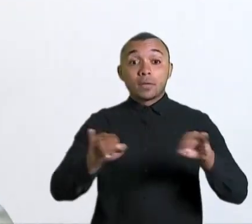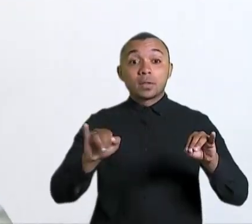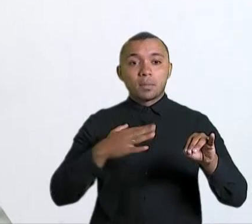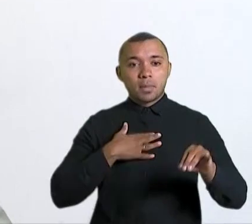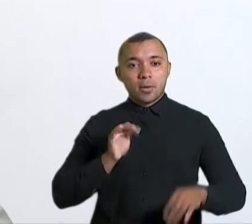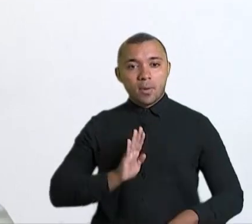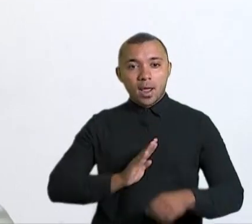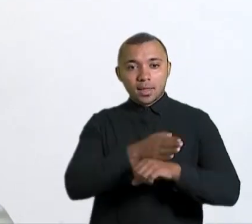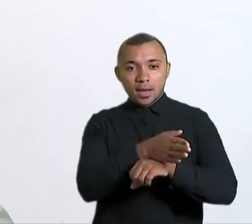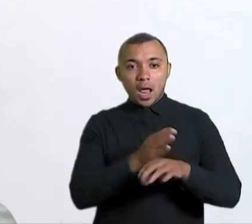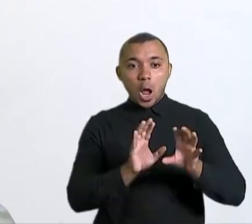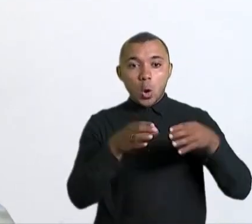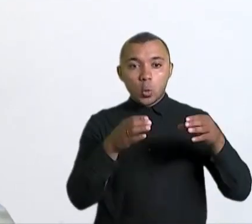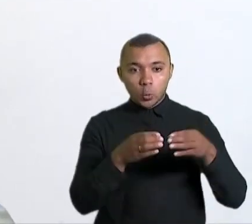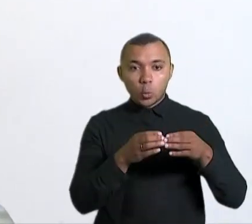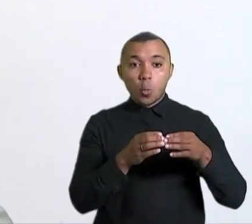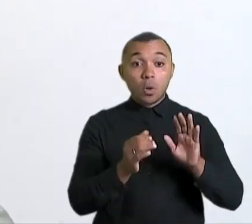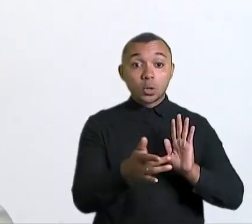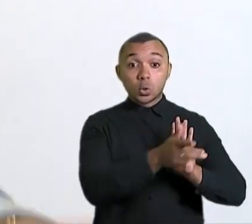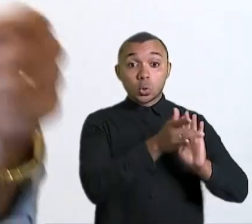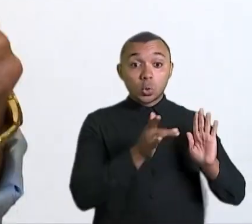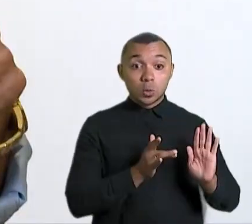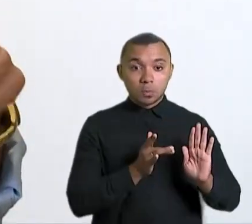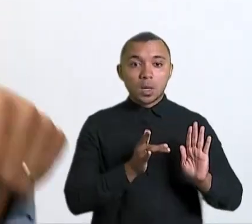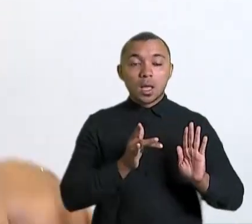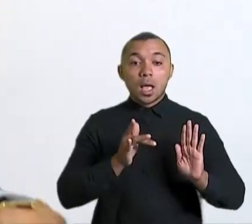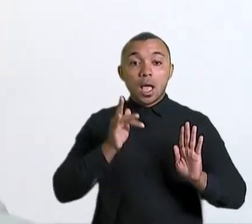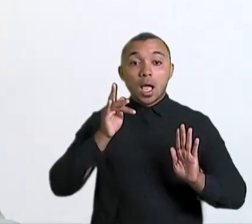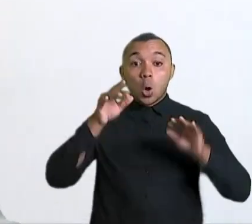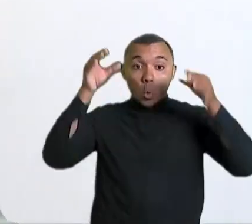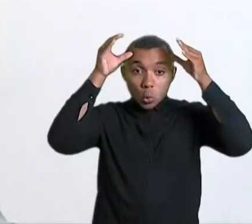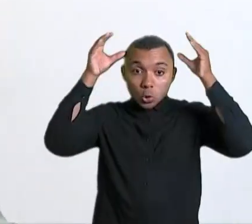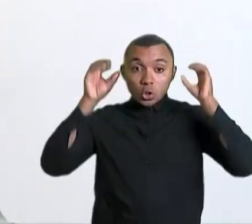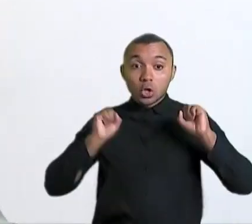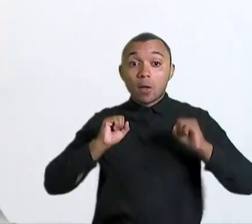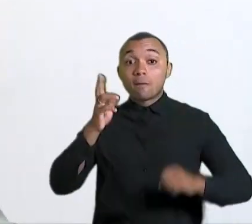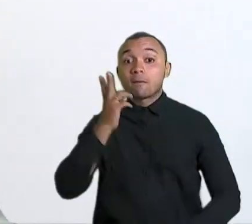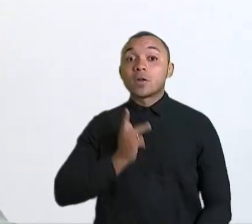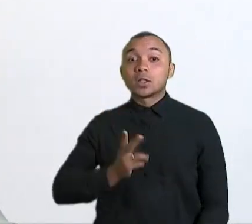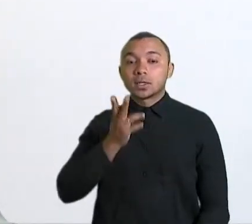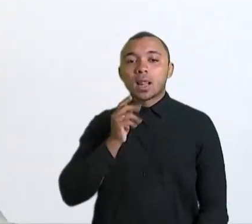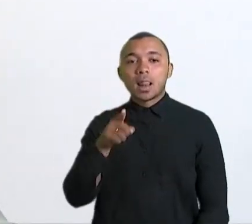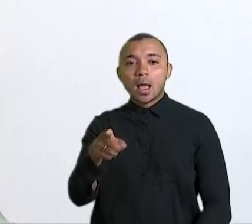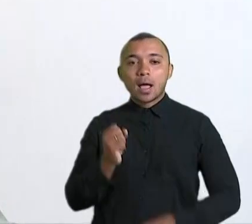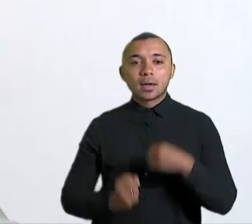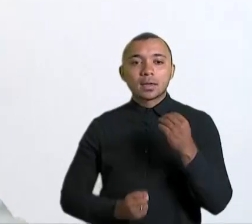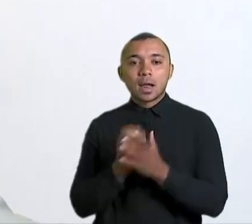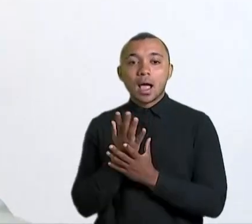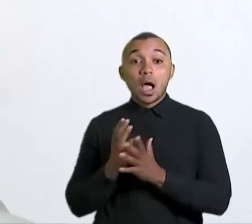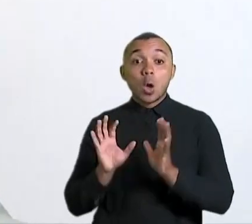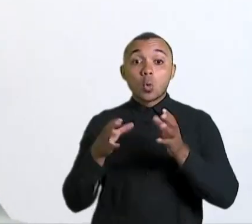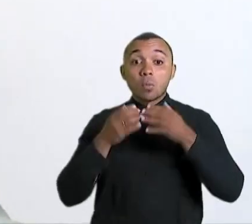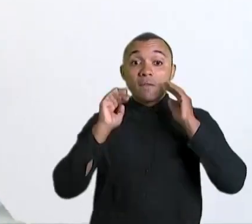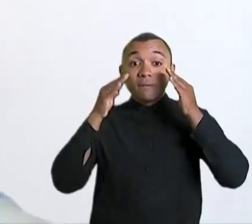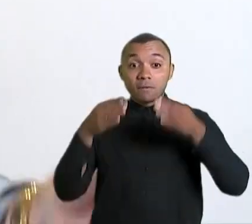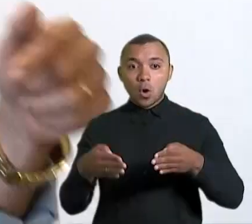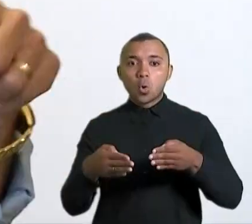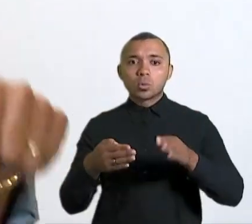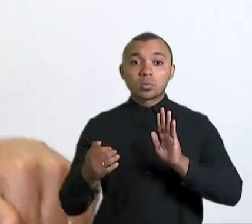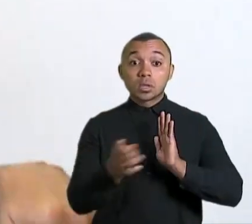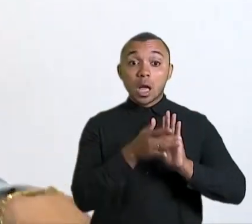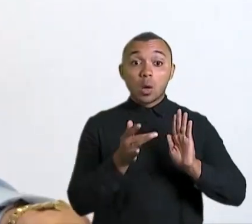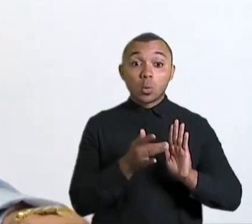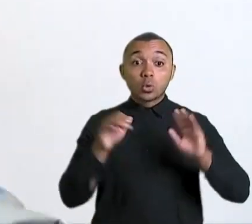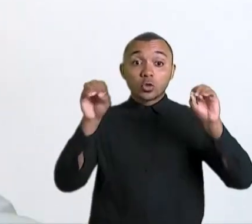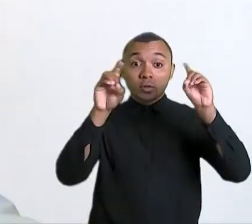parte do Conselho Municipal de Saúde de Fortaleza e lá nós iremos criar a Comissão Intersetorial de Saúde da Pessoa com Deficiência. Porque